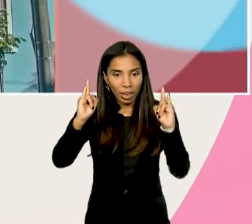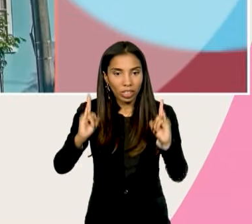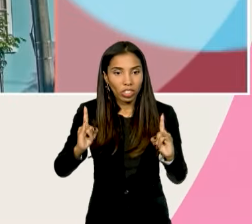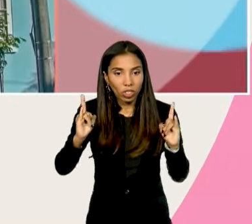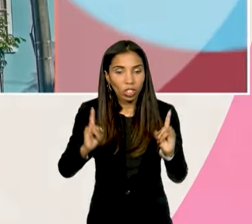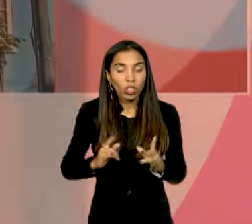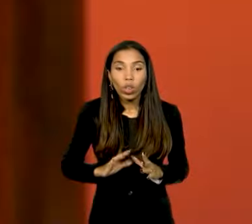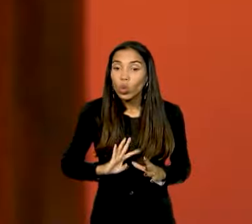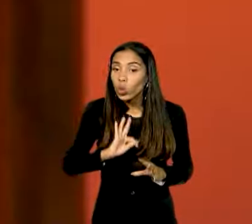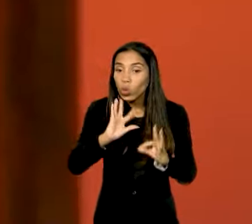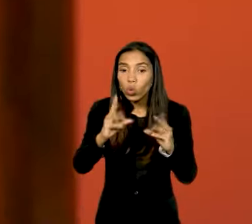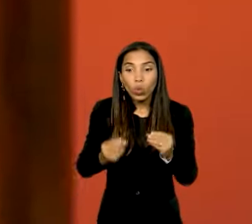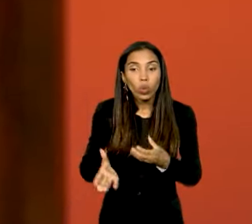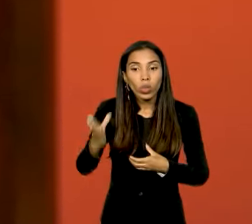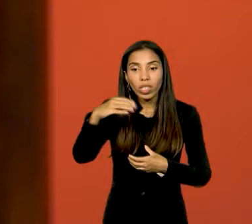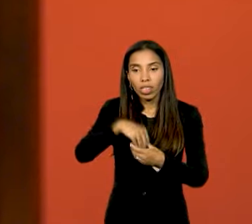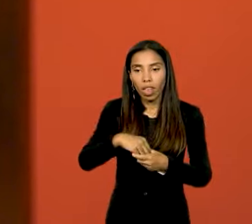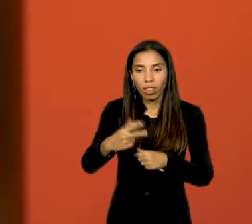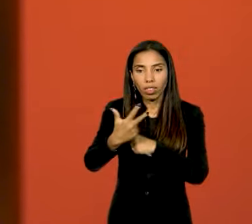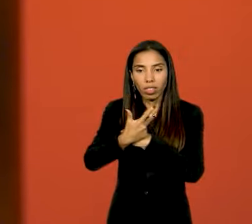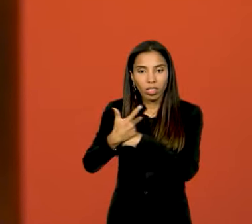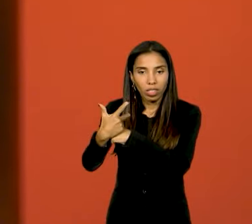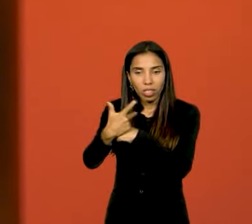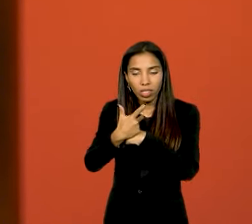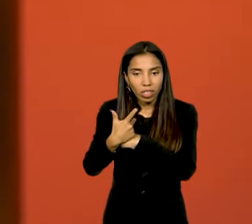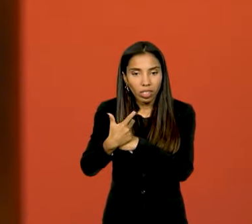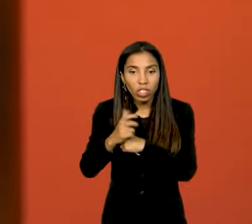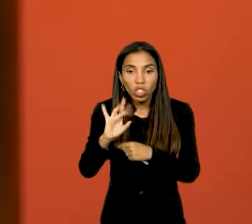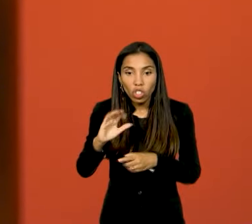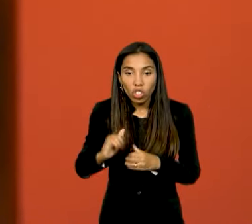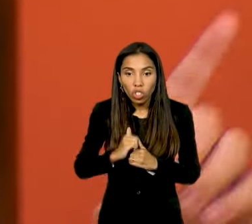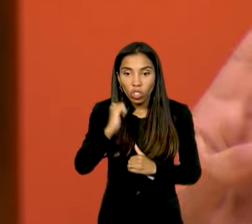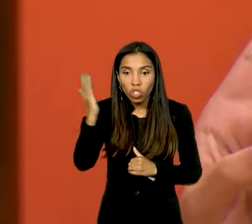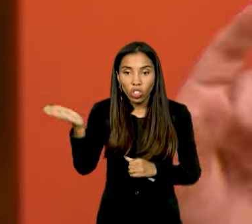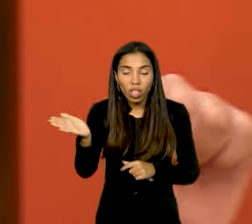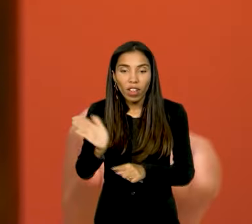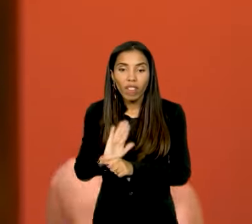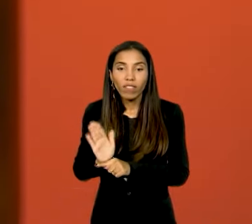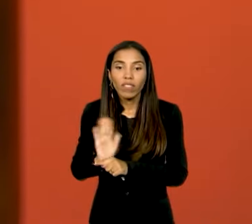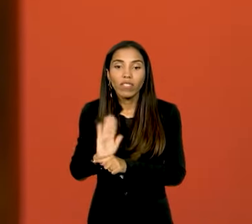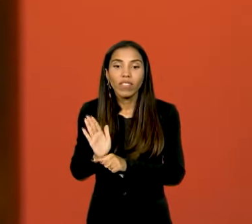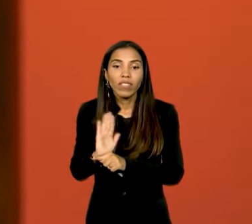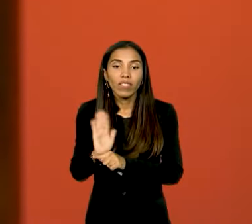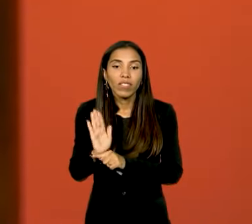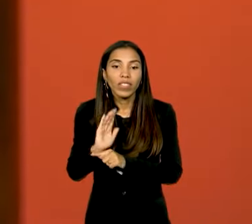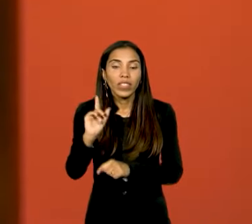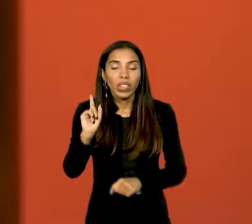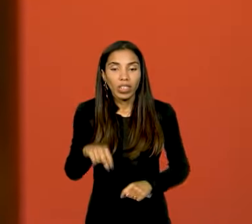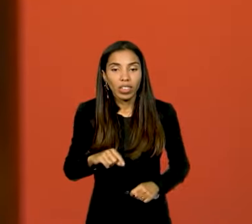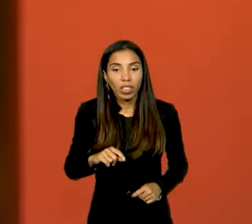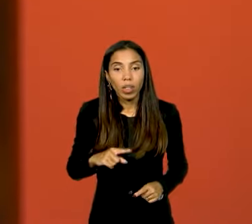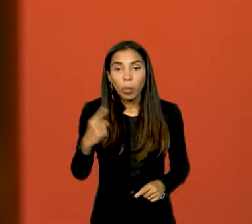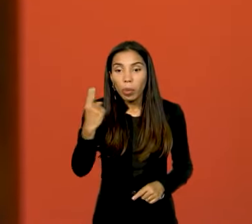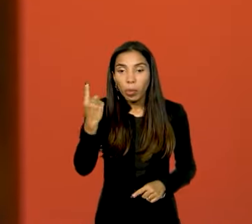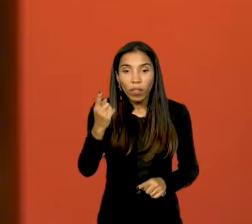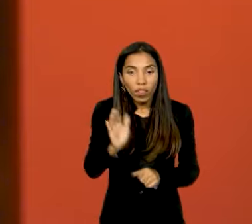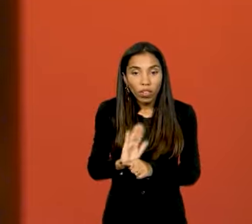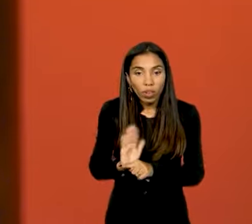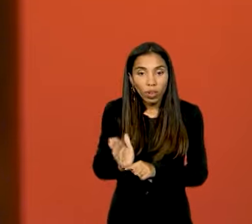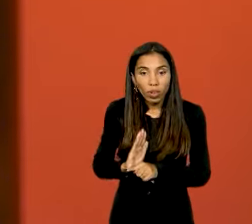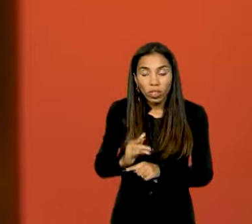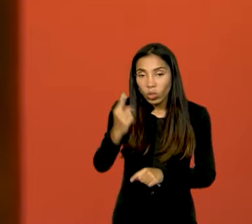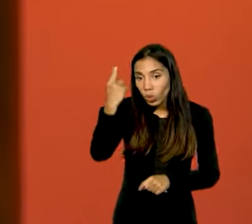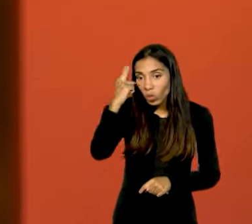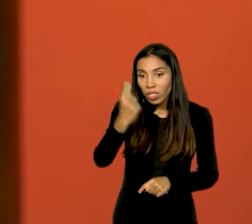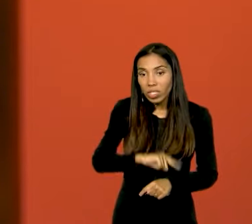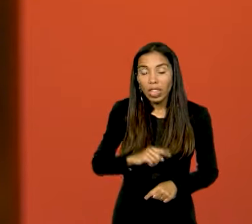fachada, mas aí o resto é tudo estúdio. A gente só faz externa quando é filme. E a gente, quando foi fazer o primeiro filme, a gente não tinha dimensão,